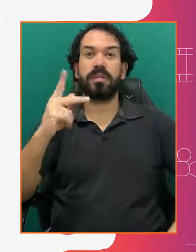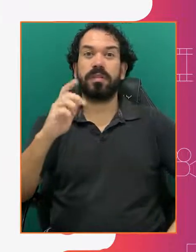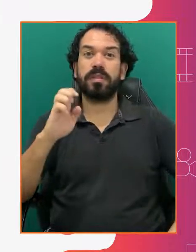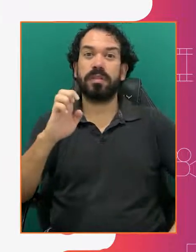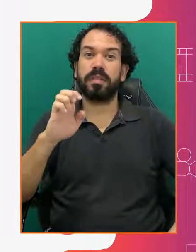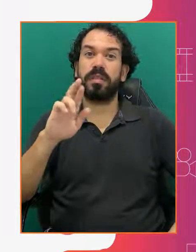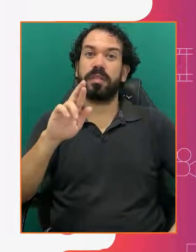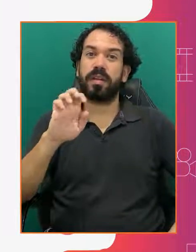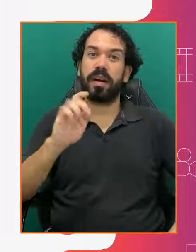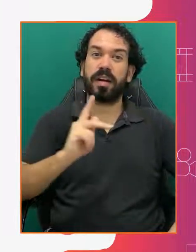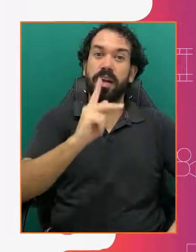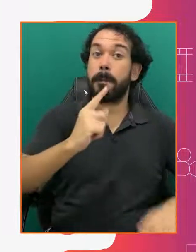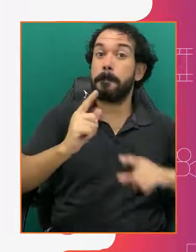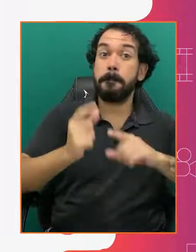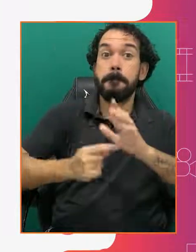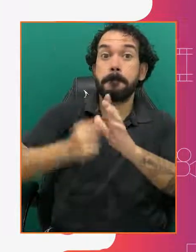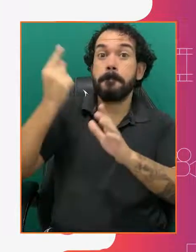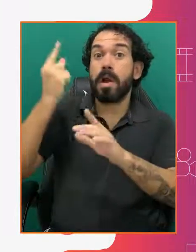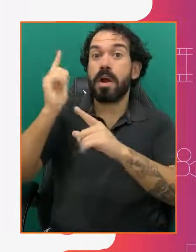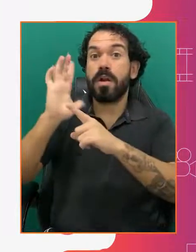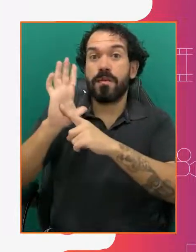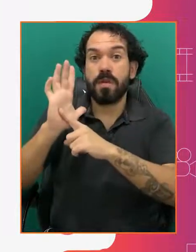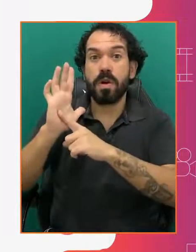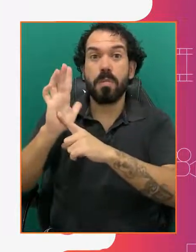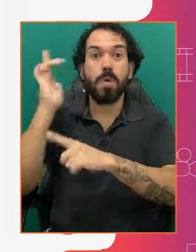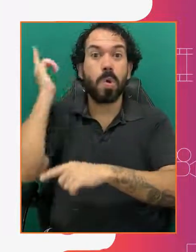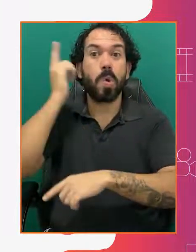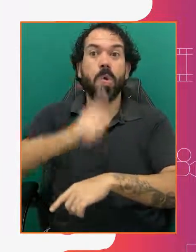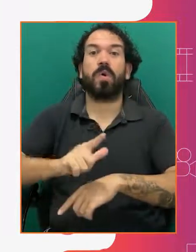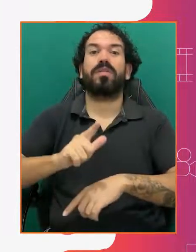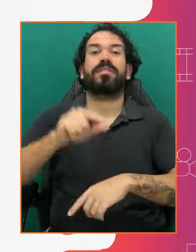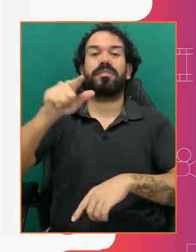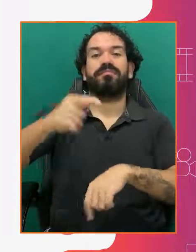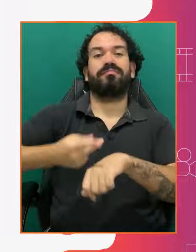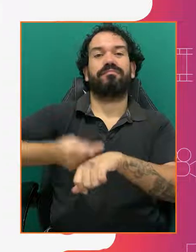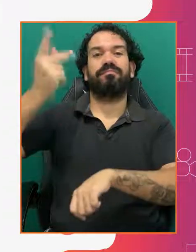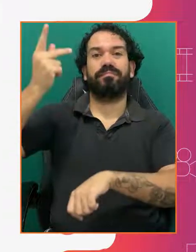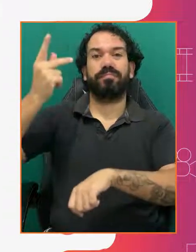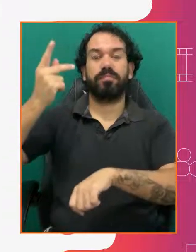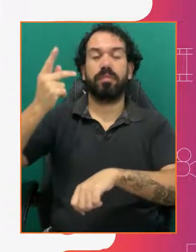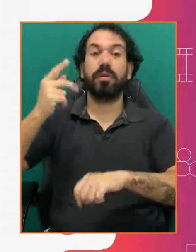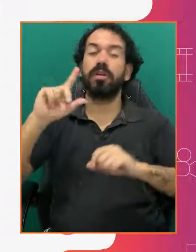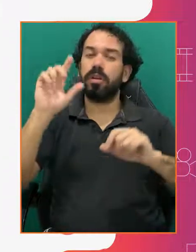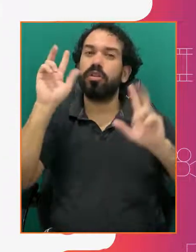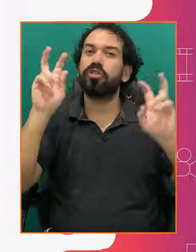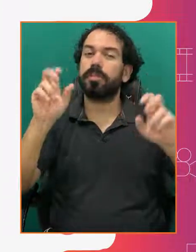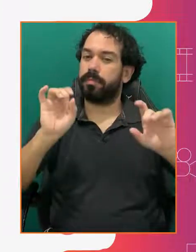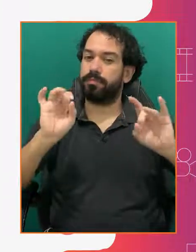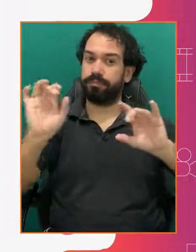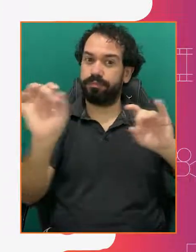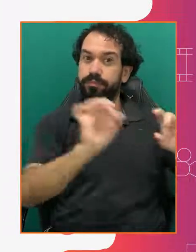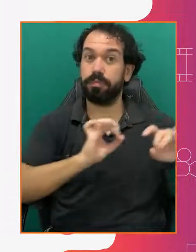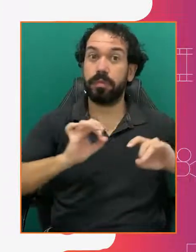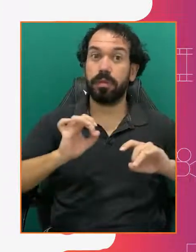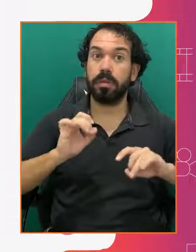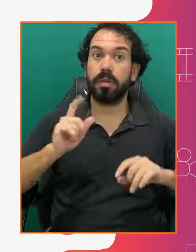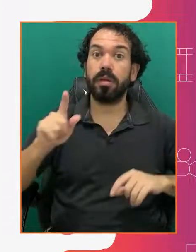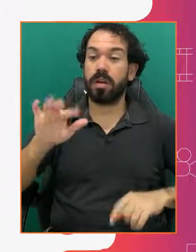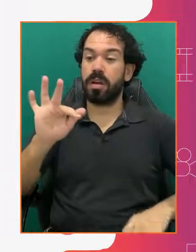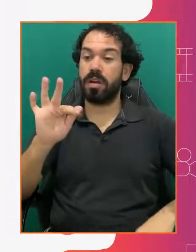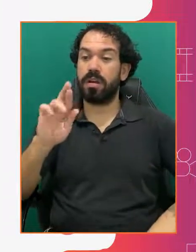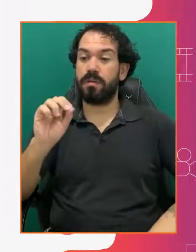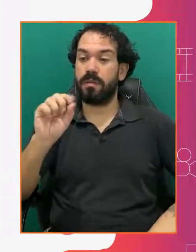primeiro longa a receber esse tão sonhado troféu. Em relação à bilheteria, o muito